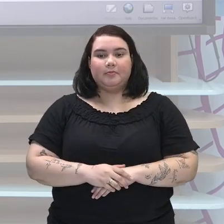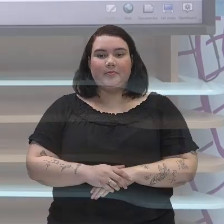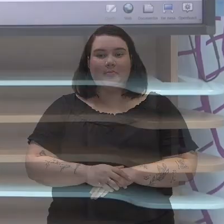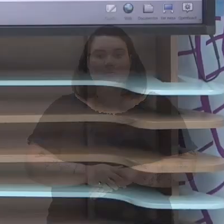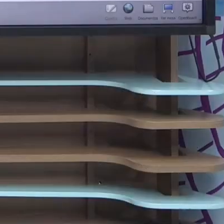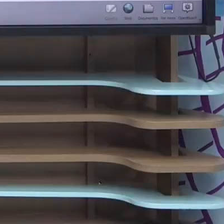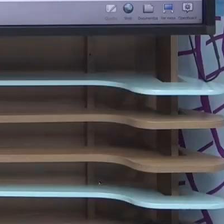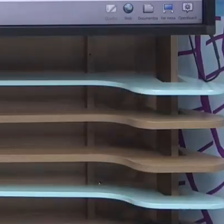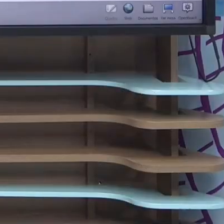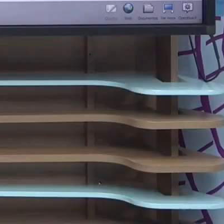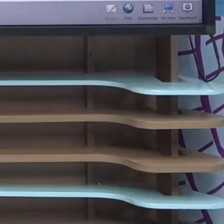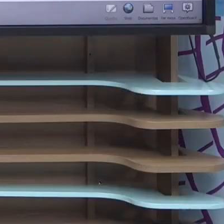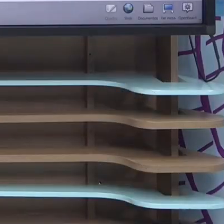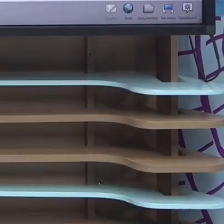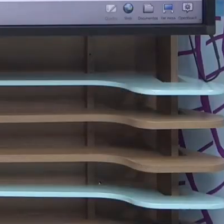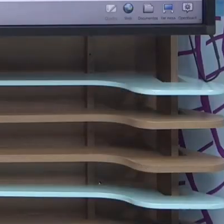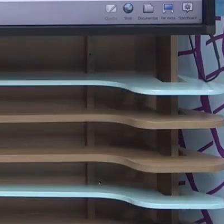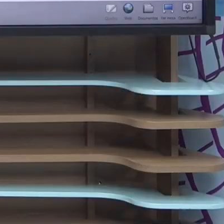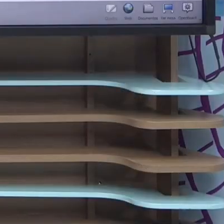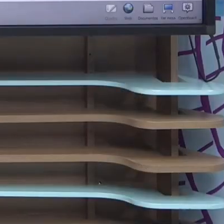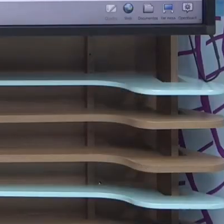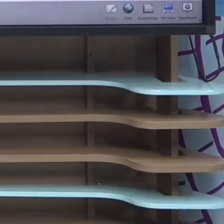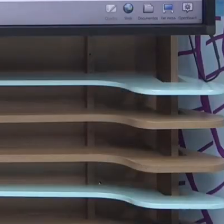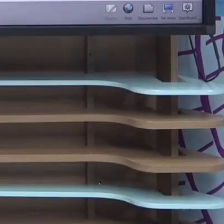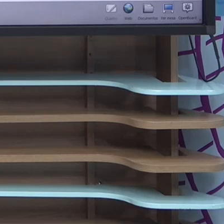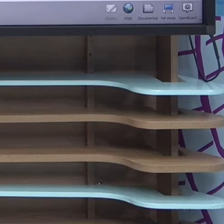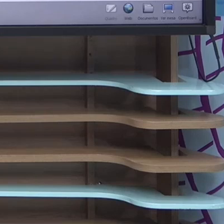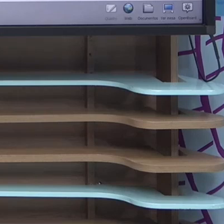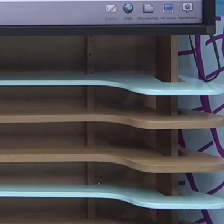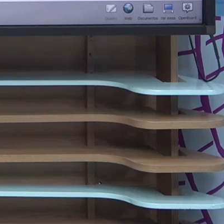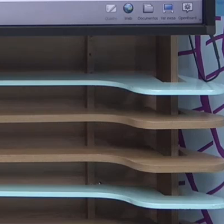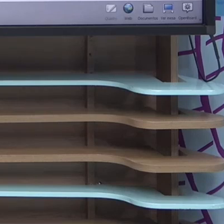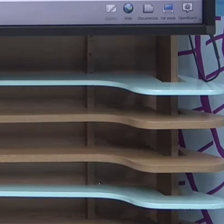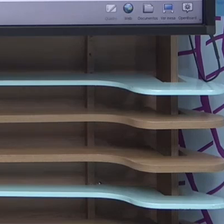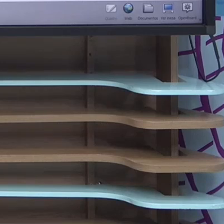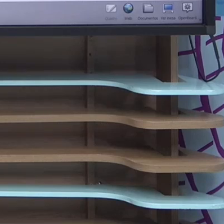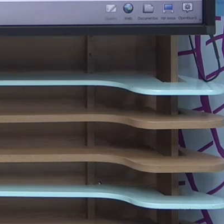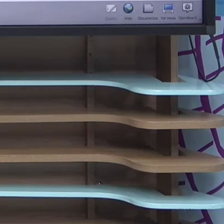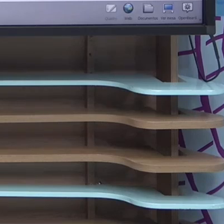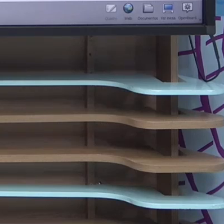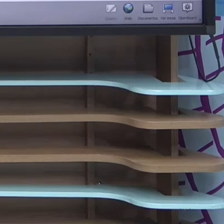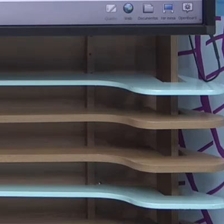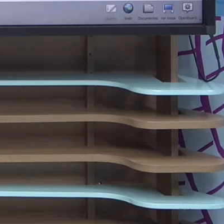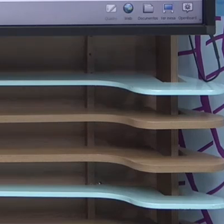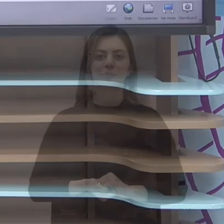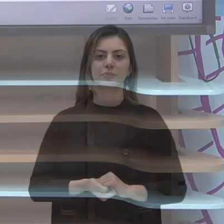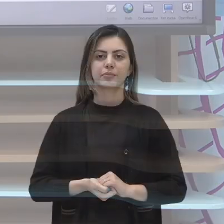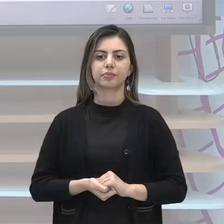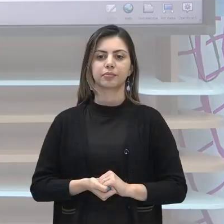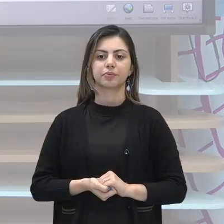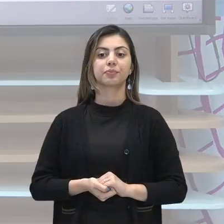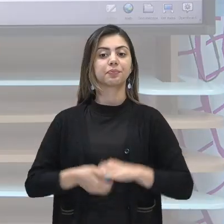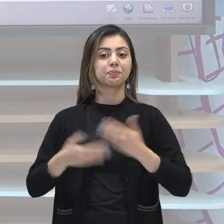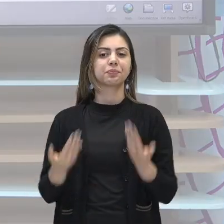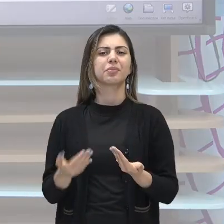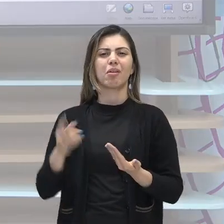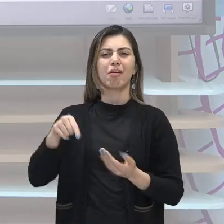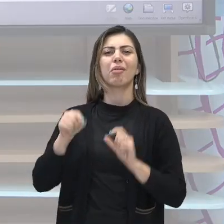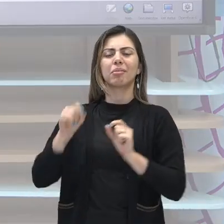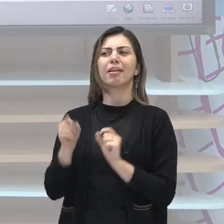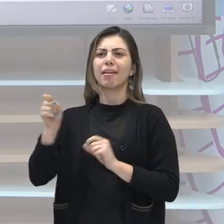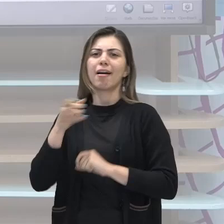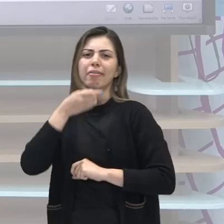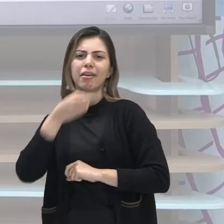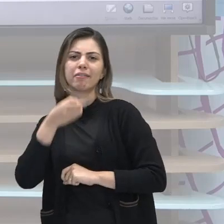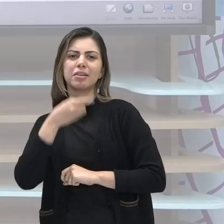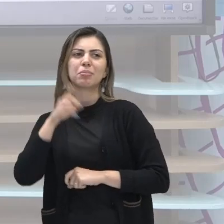social é uma visão ultrapassada, na qual jamais podemos, né, reproduzir uma visão dessa. Mas